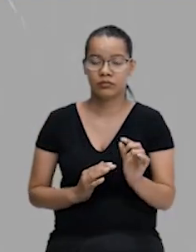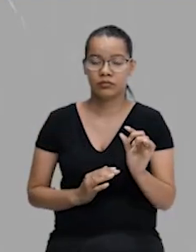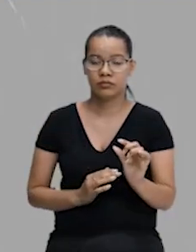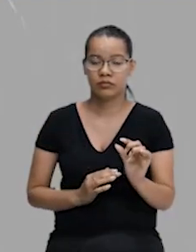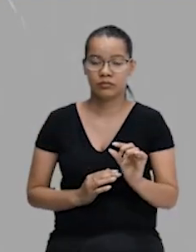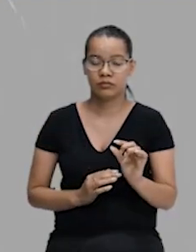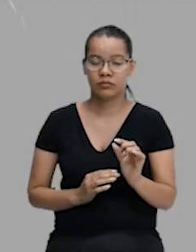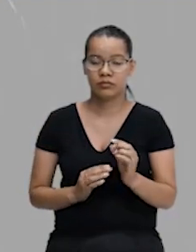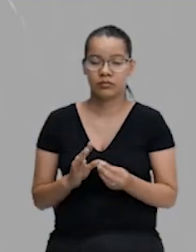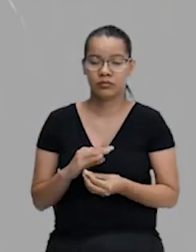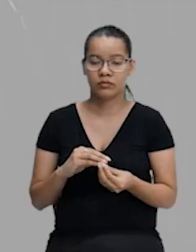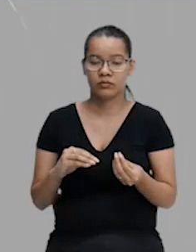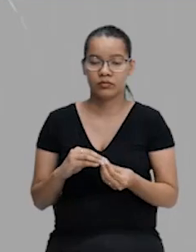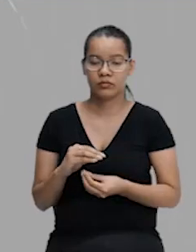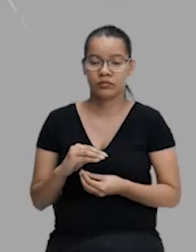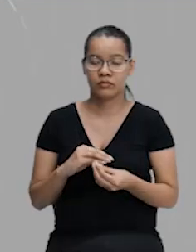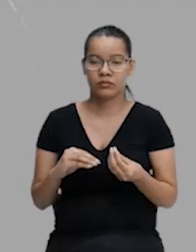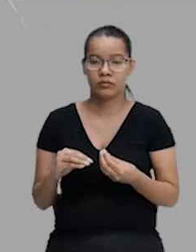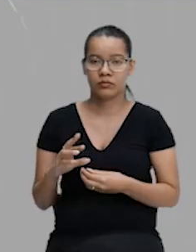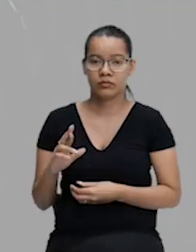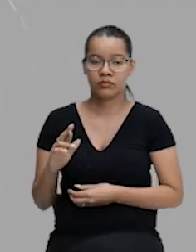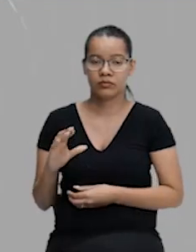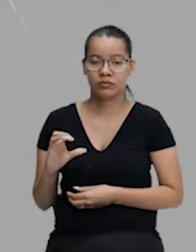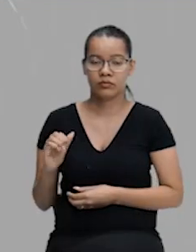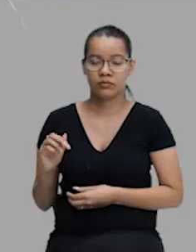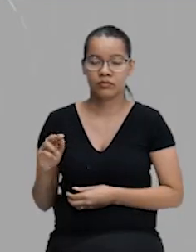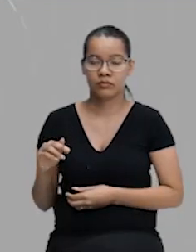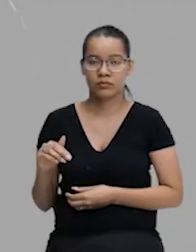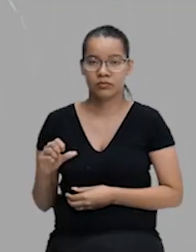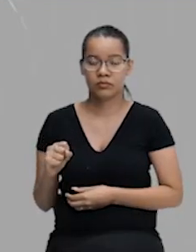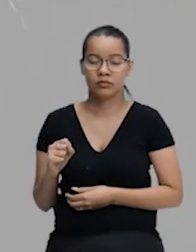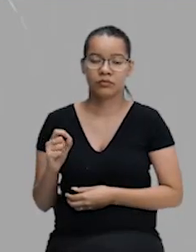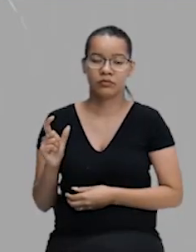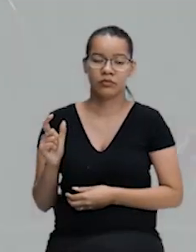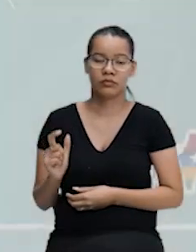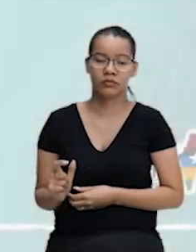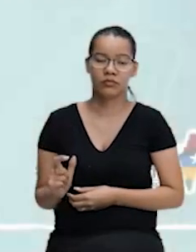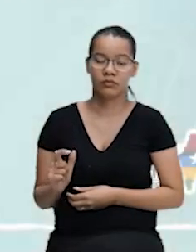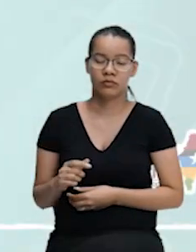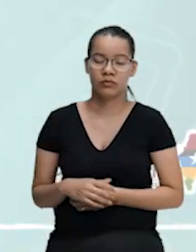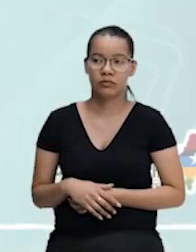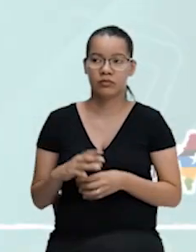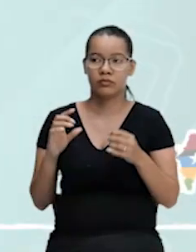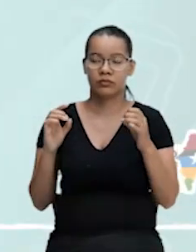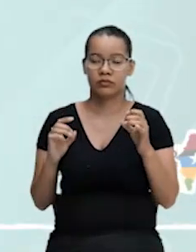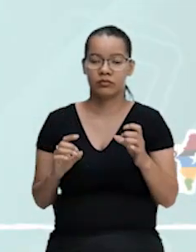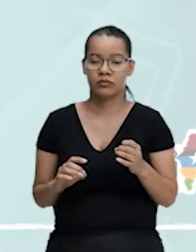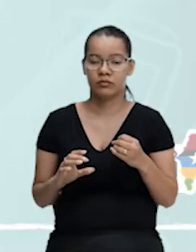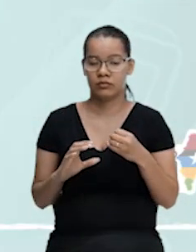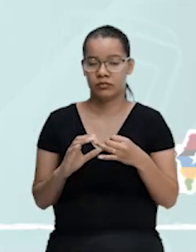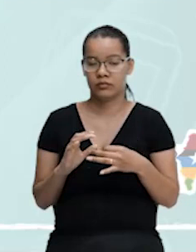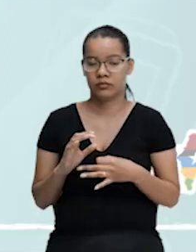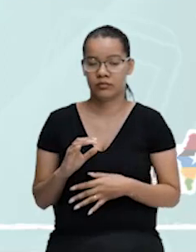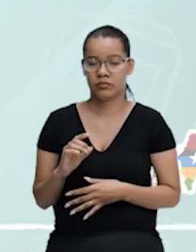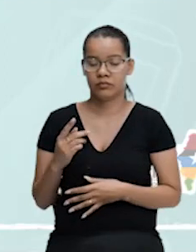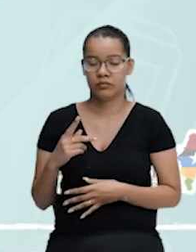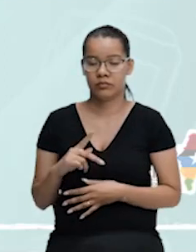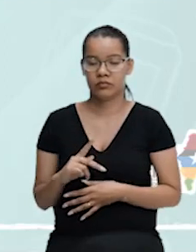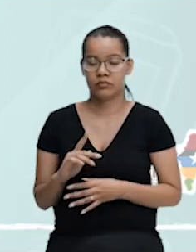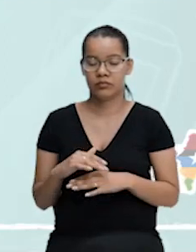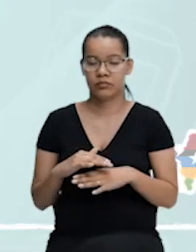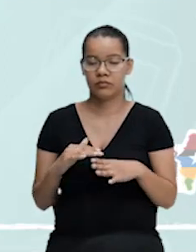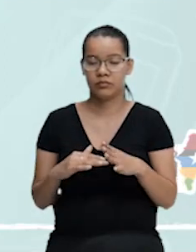dessa mistura complexa das ceras são ésteres. A principal característica das ceras é a sua